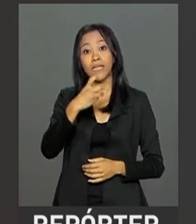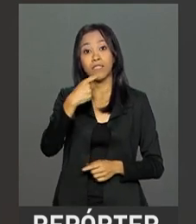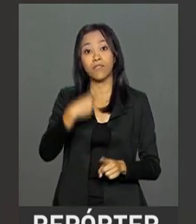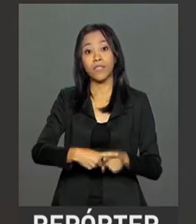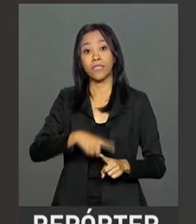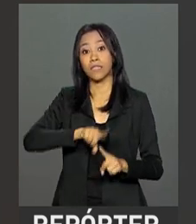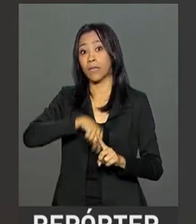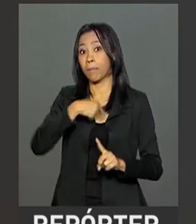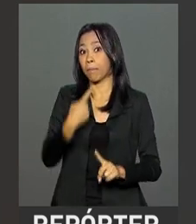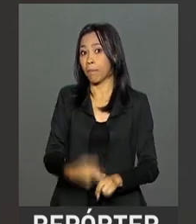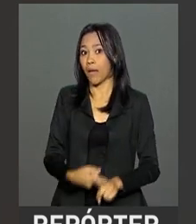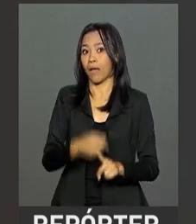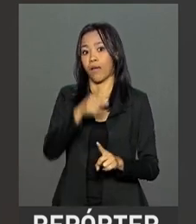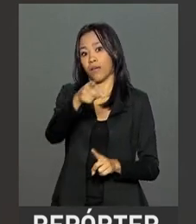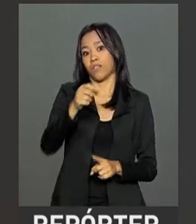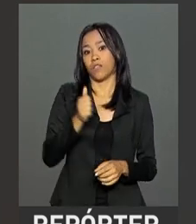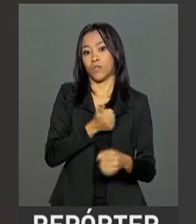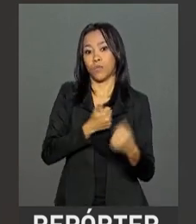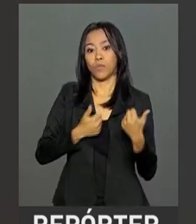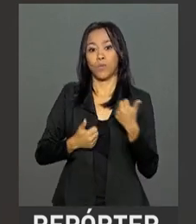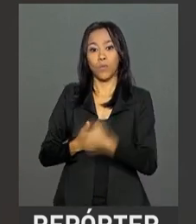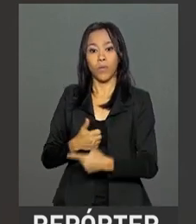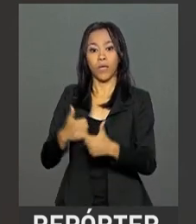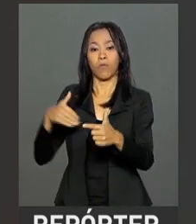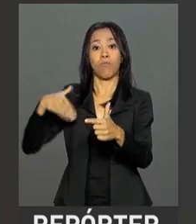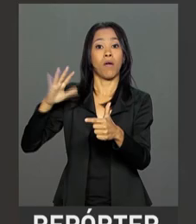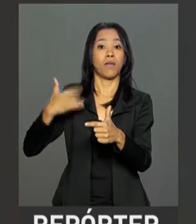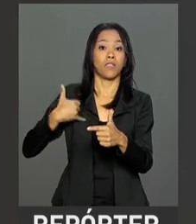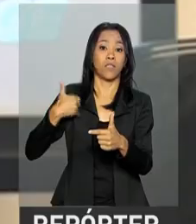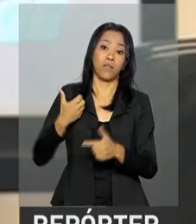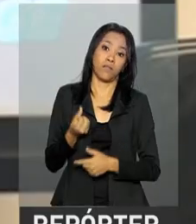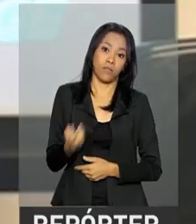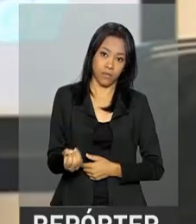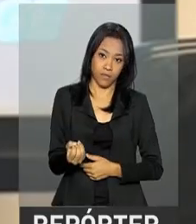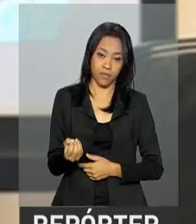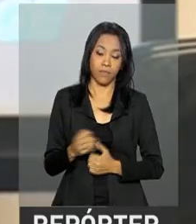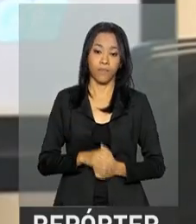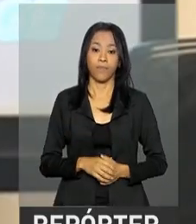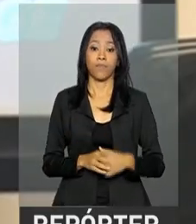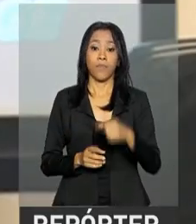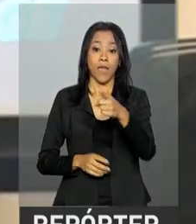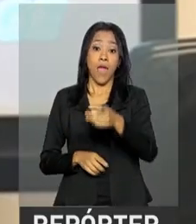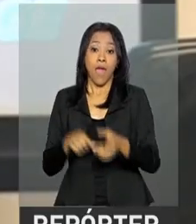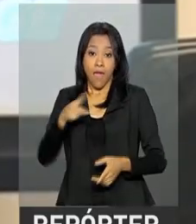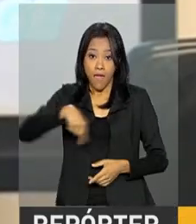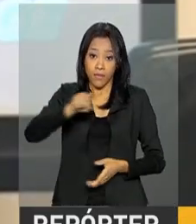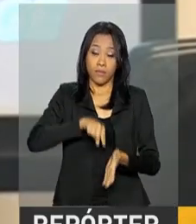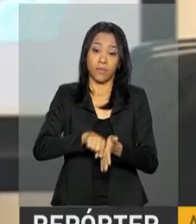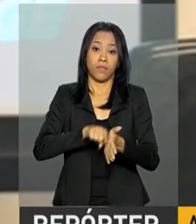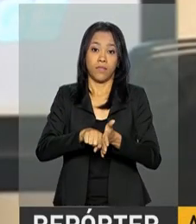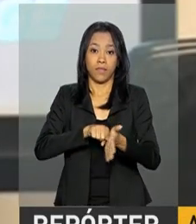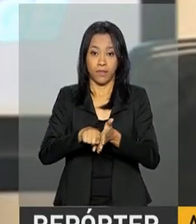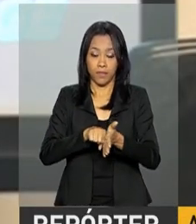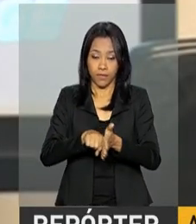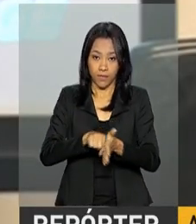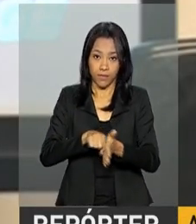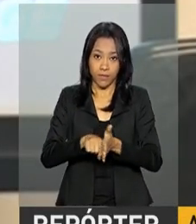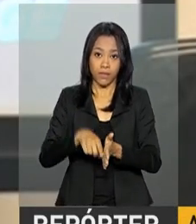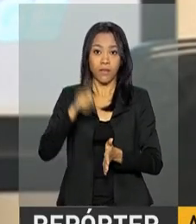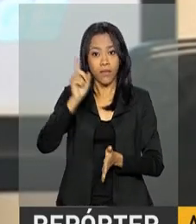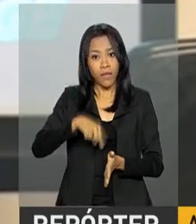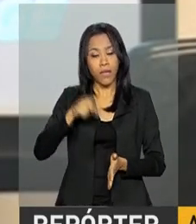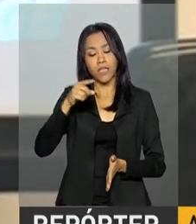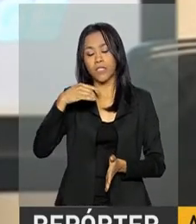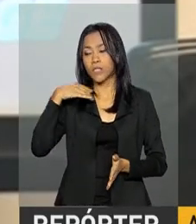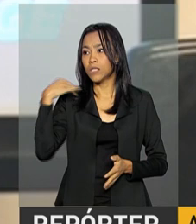maior do que a população com mais de 60 anos os dados dessa pesquisa estão dados historicamente